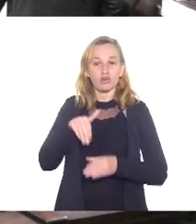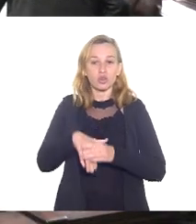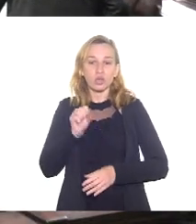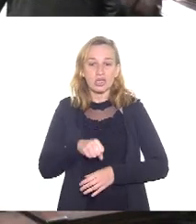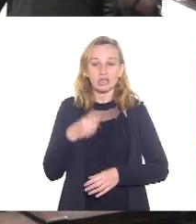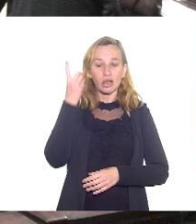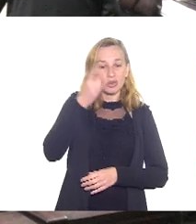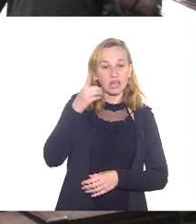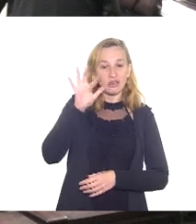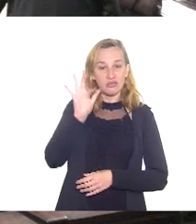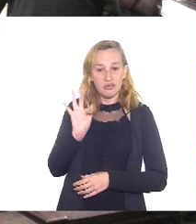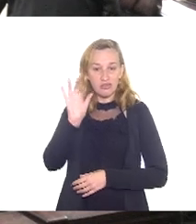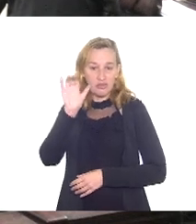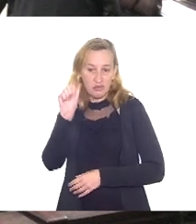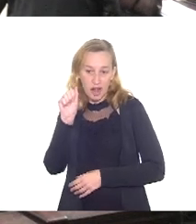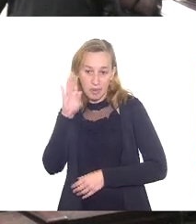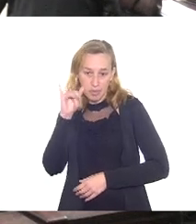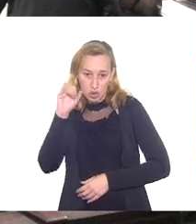Deputado Fábio Silva.